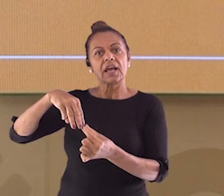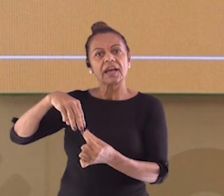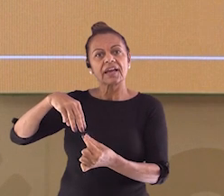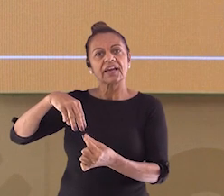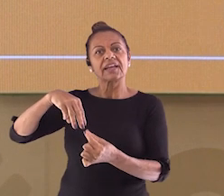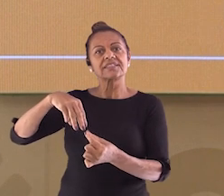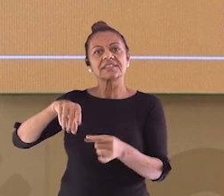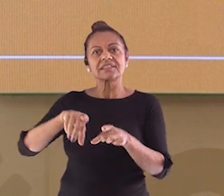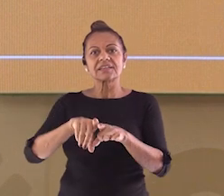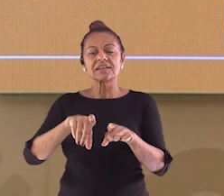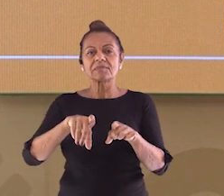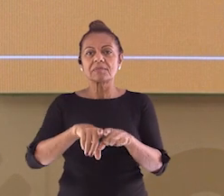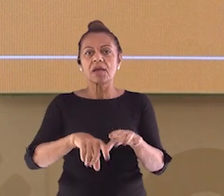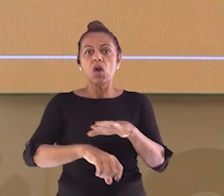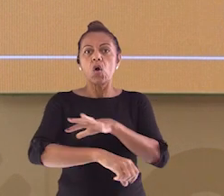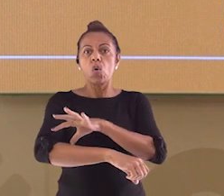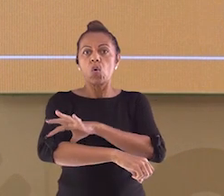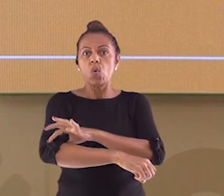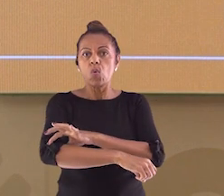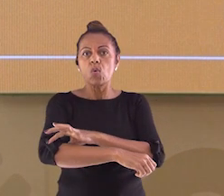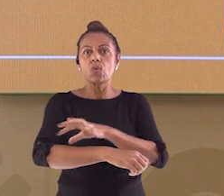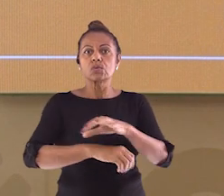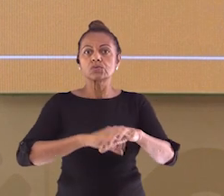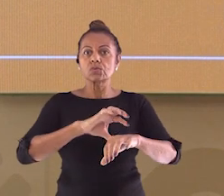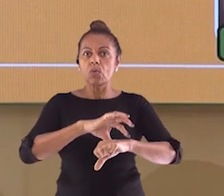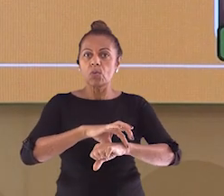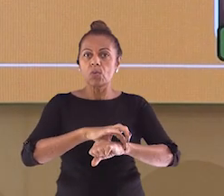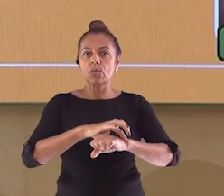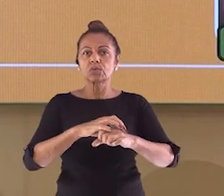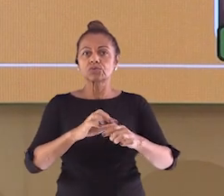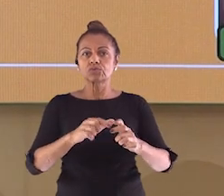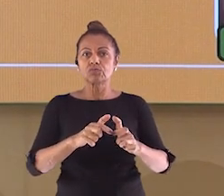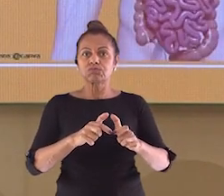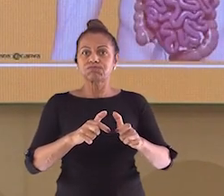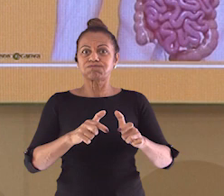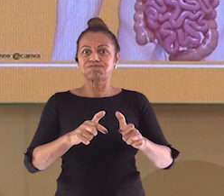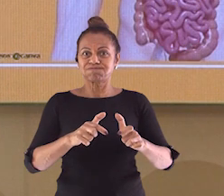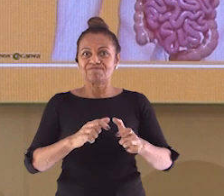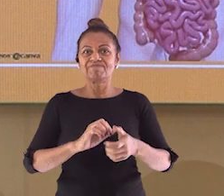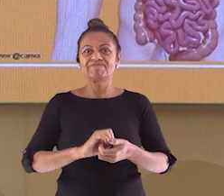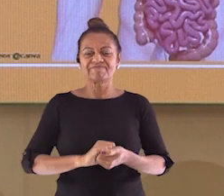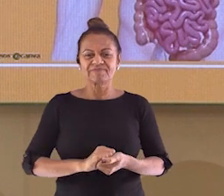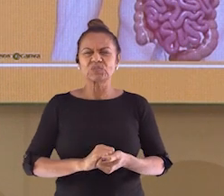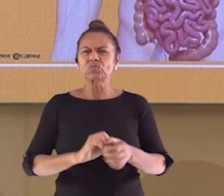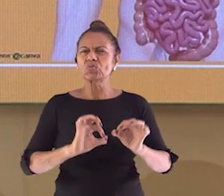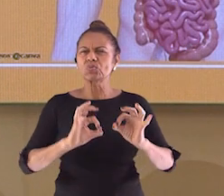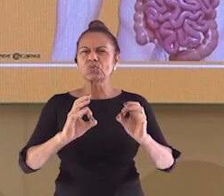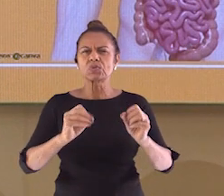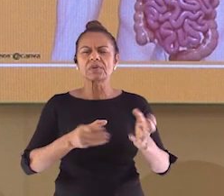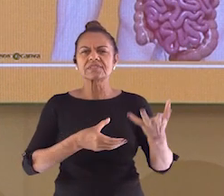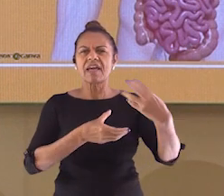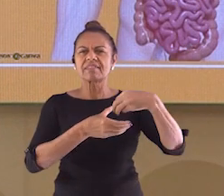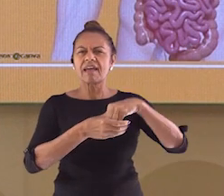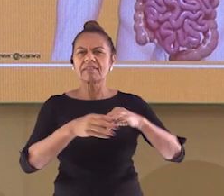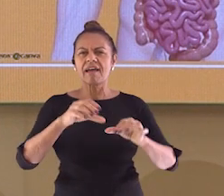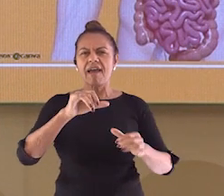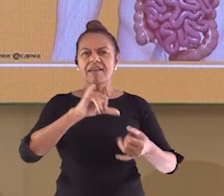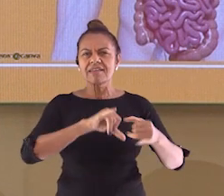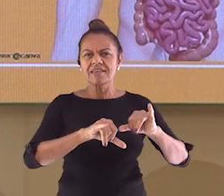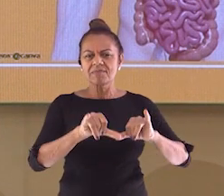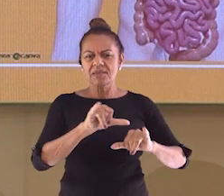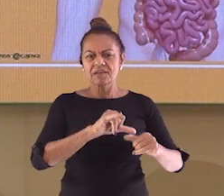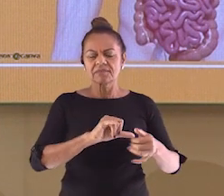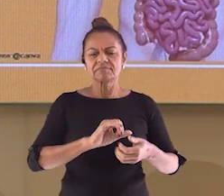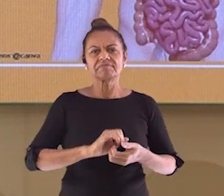Tudo isso são fenômenos químicos. Você sabia que o processo de digestão é um